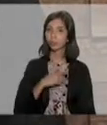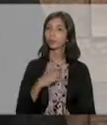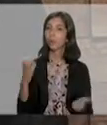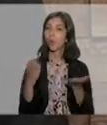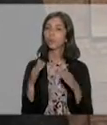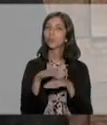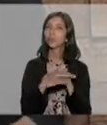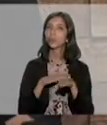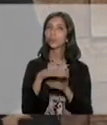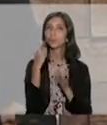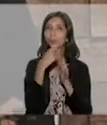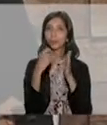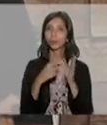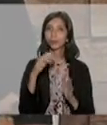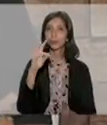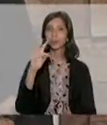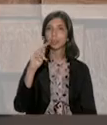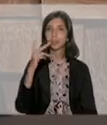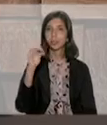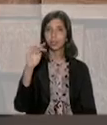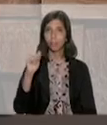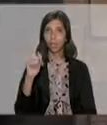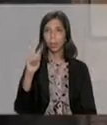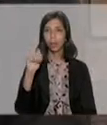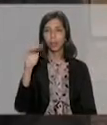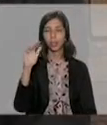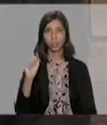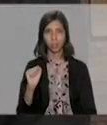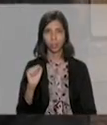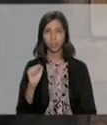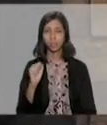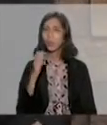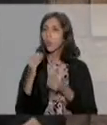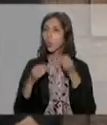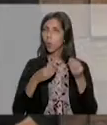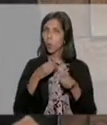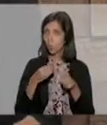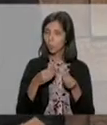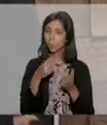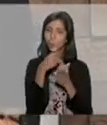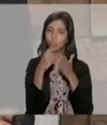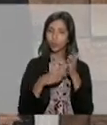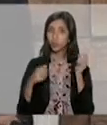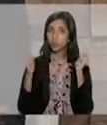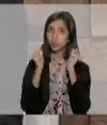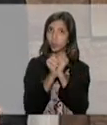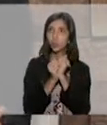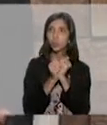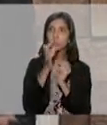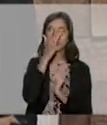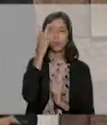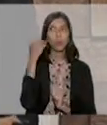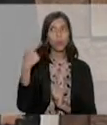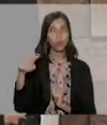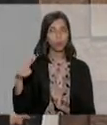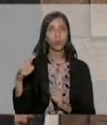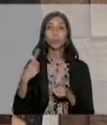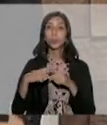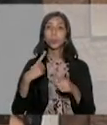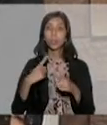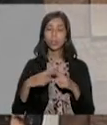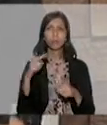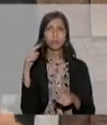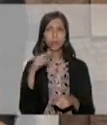perfil de hoje eu estou conversando com a escritora e roteirista Thelma Guedes. Thelma, como é escrever a quatro mãos, com duas pessoas tendo o mesmo peso? Porque uma